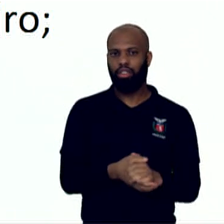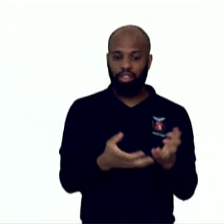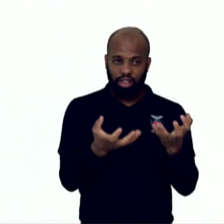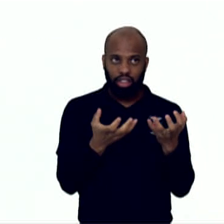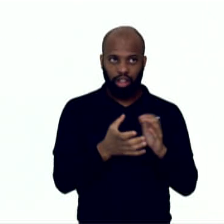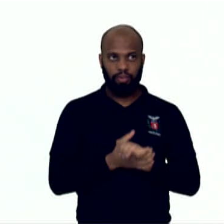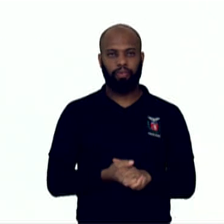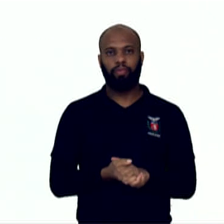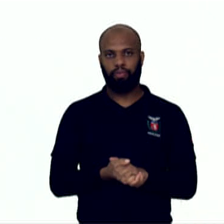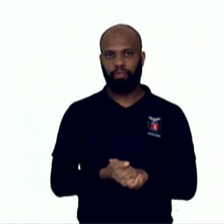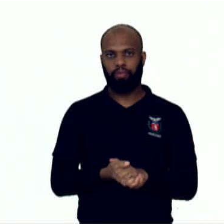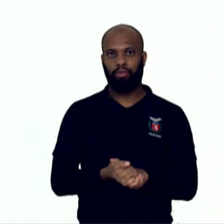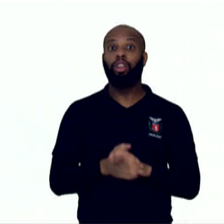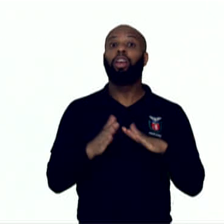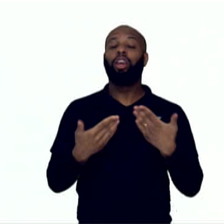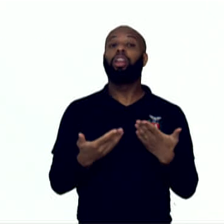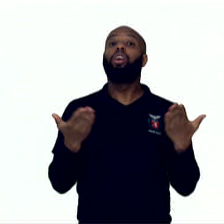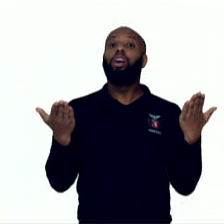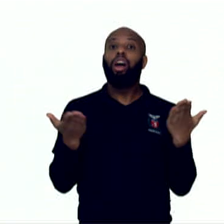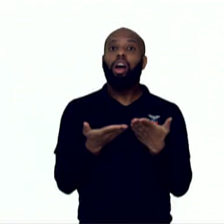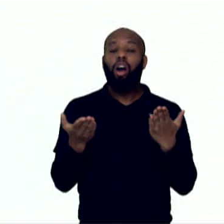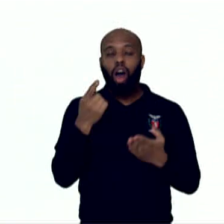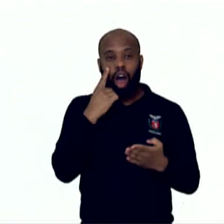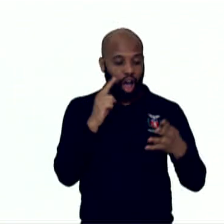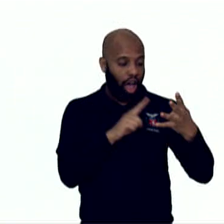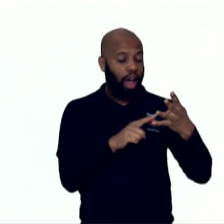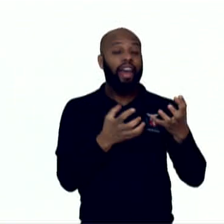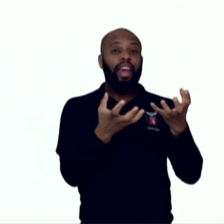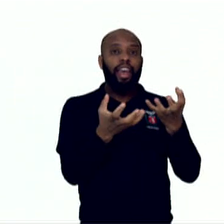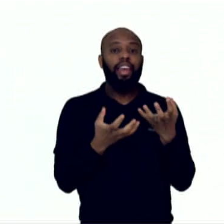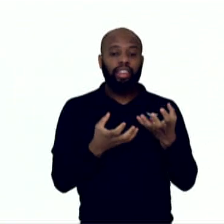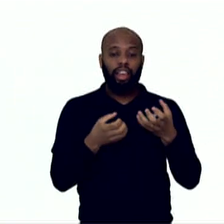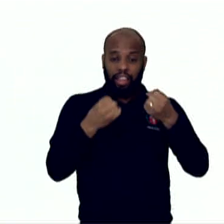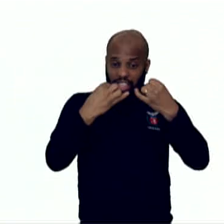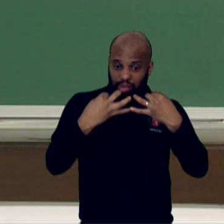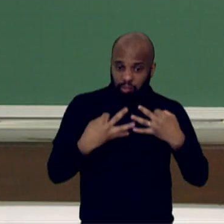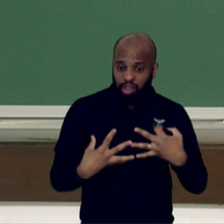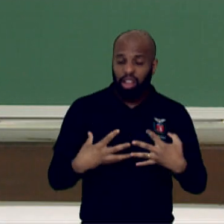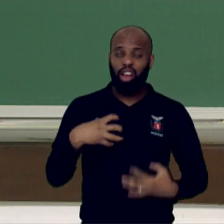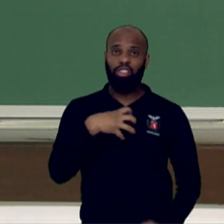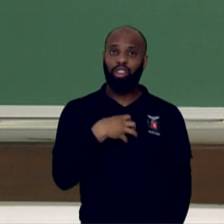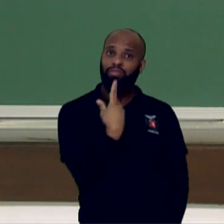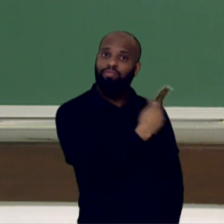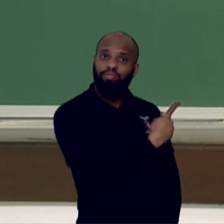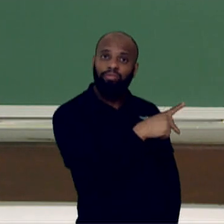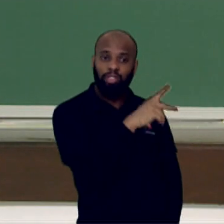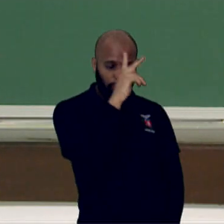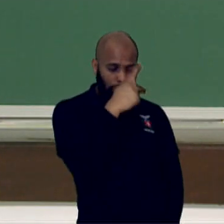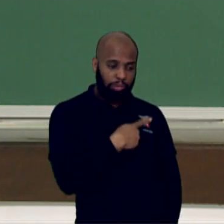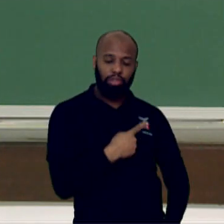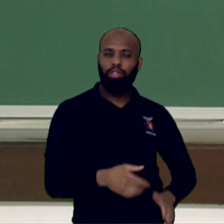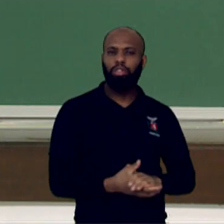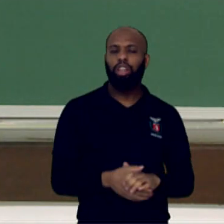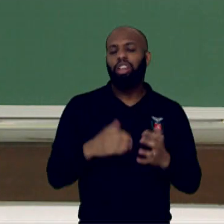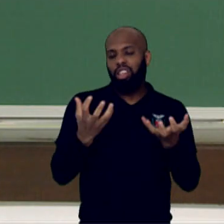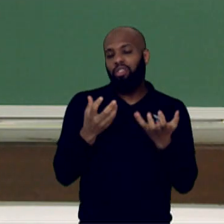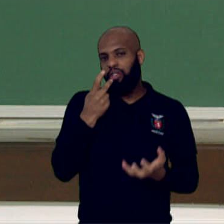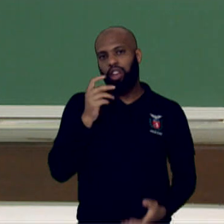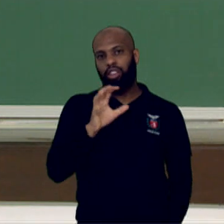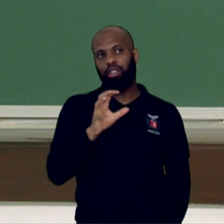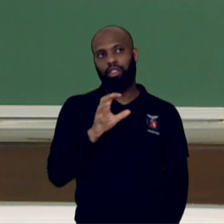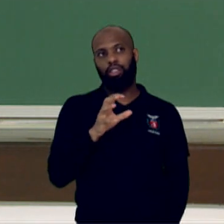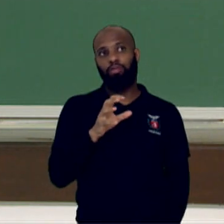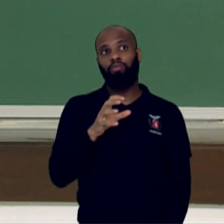agir. Vamos ver? Então, aqui, pessoal, ele está tentando se justificar. Ele está tentando dizer assim, ah,